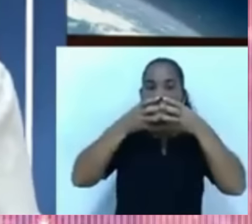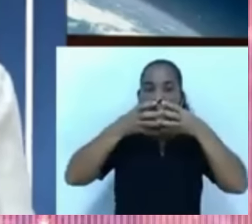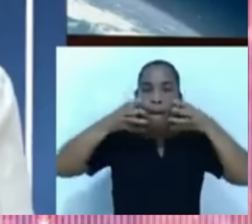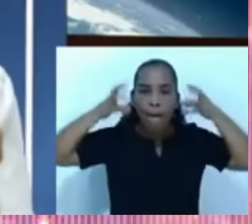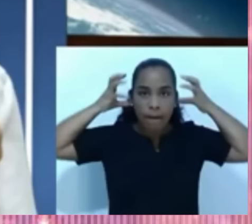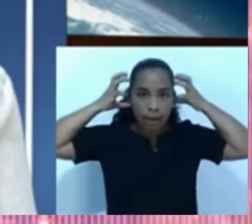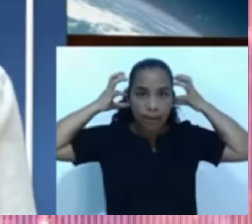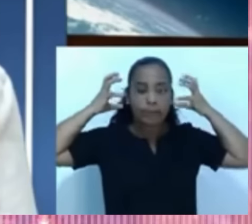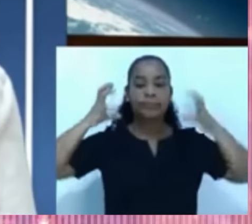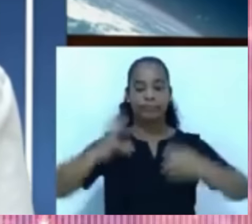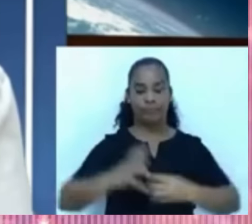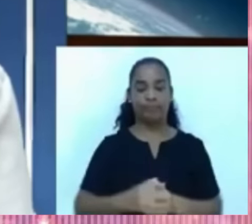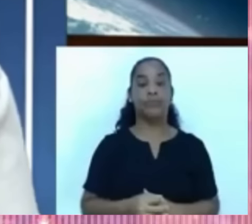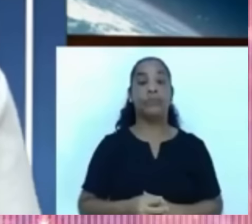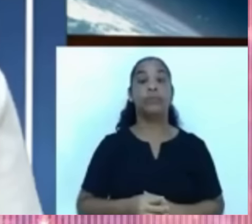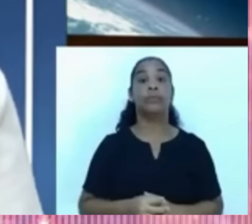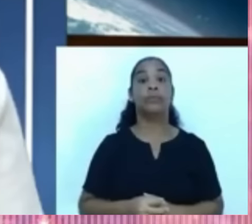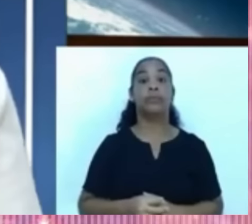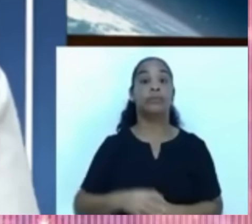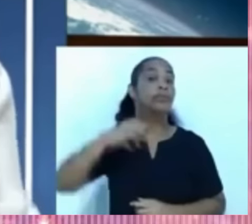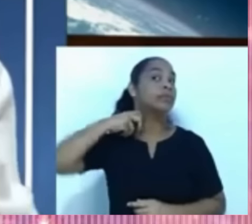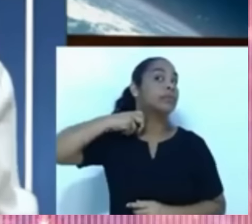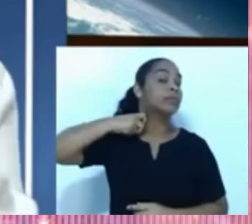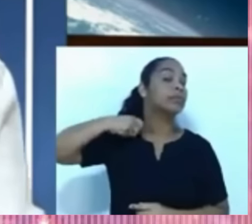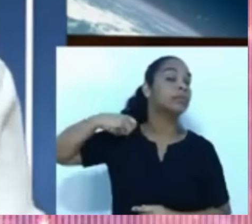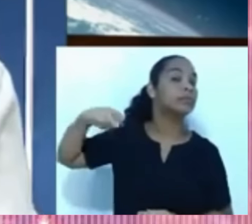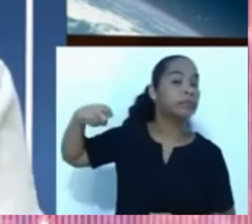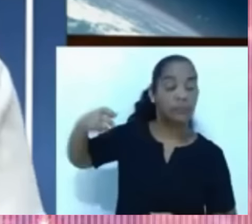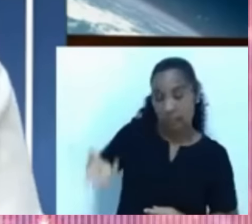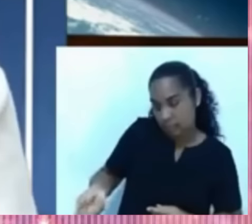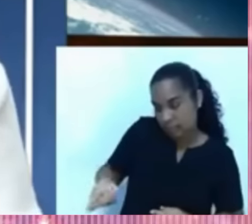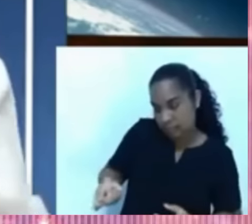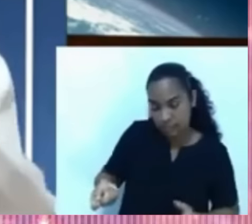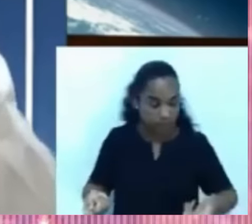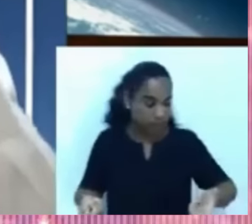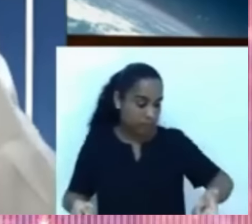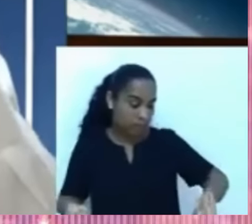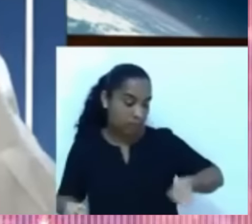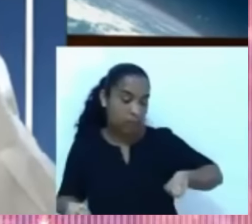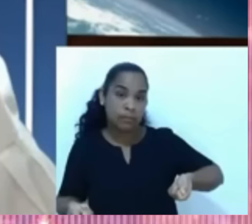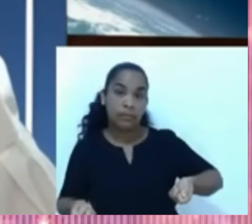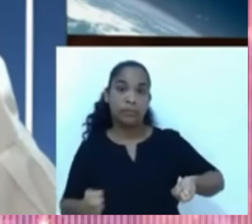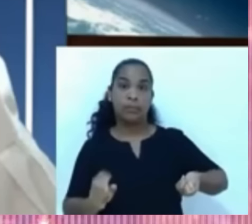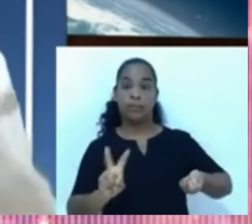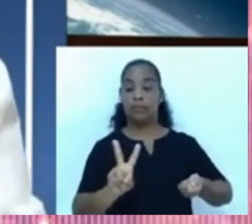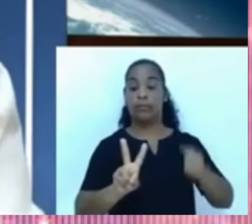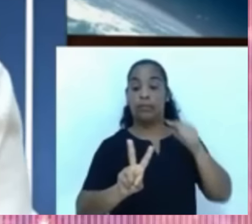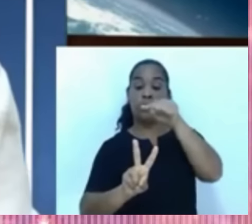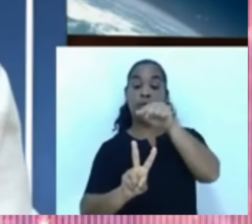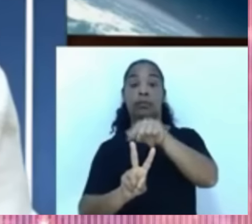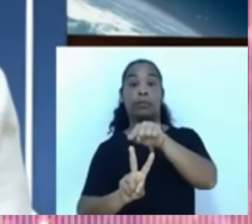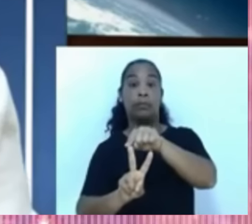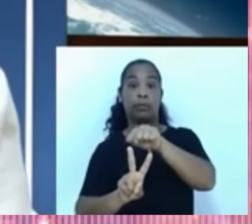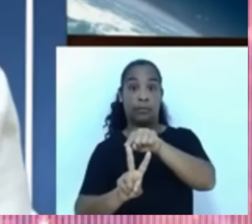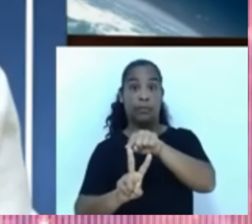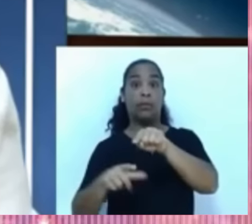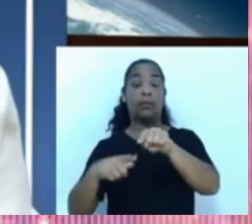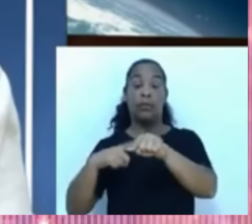atados a correntes e o outro trazia em duas pequenas jaulas dois